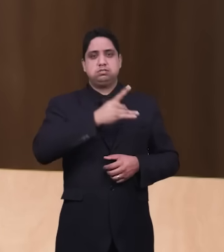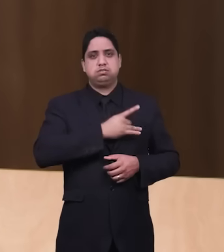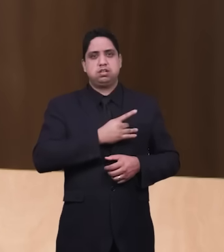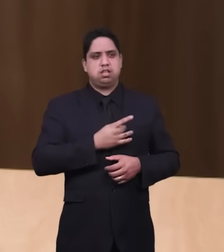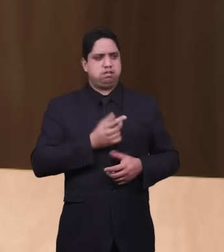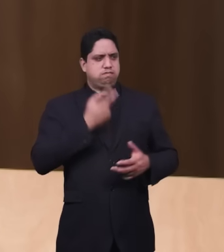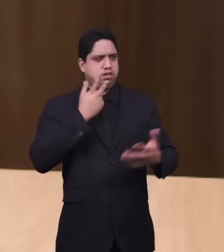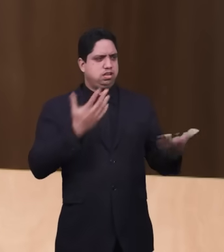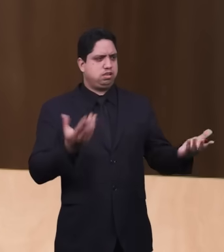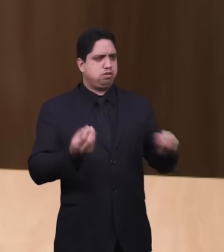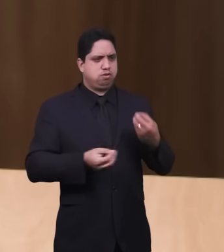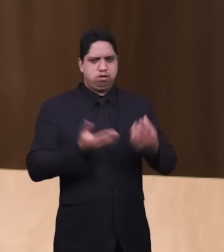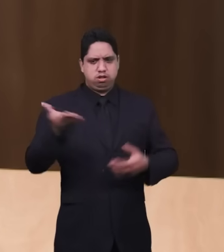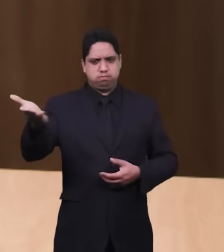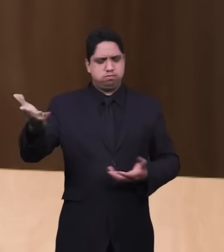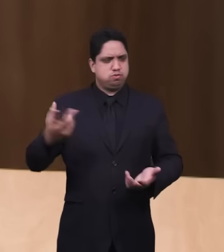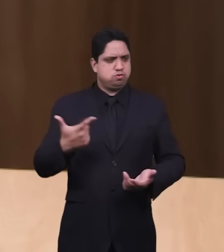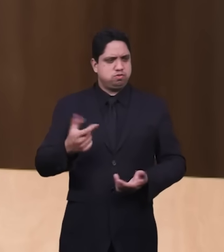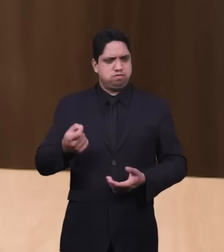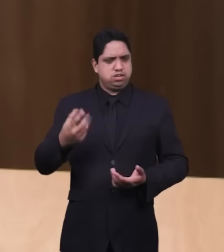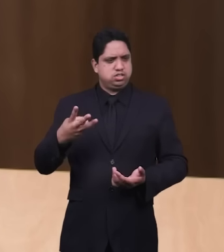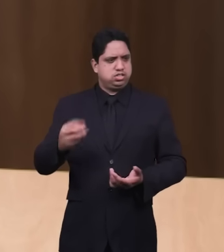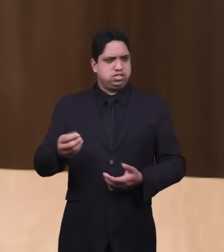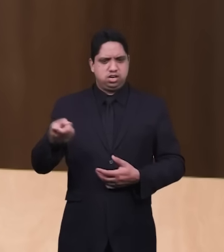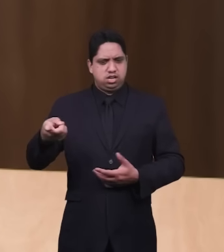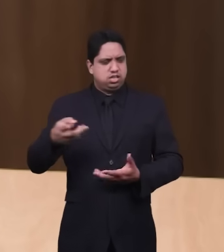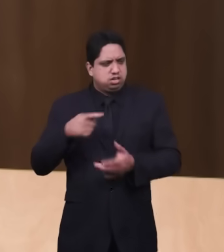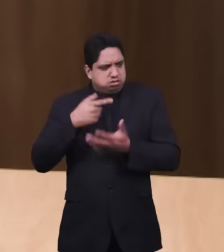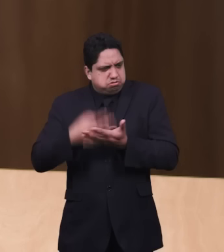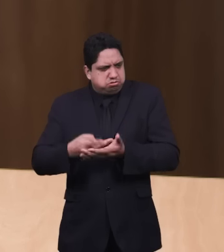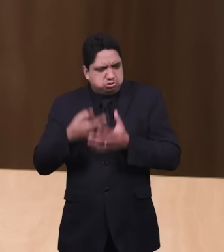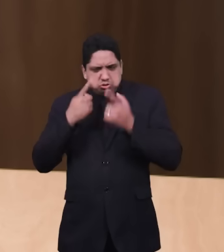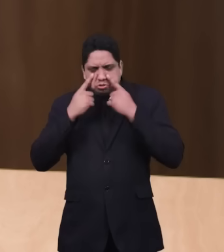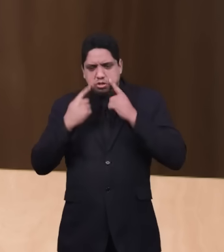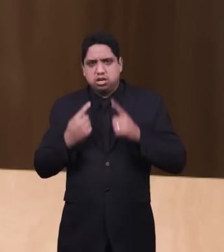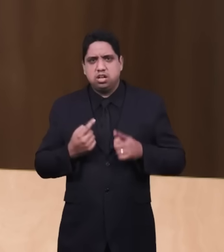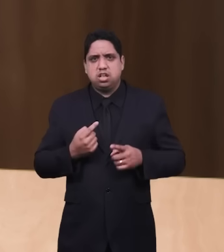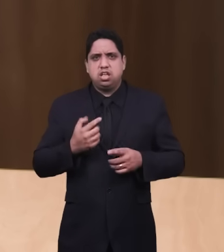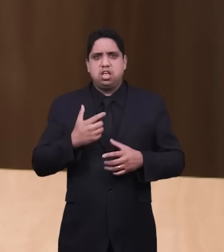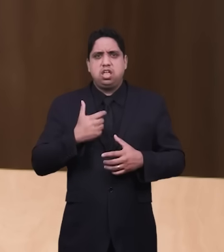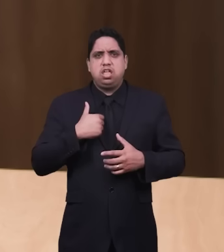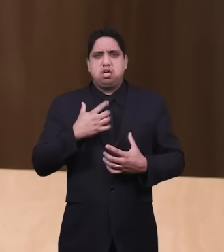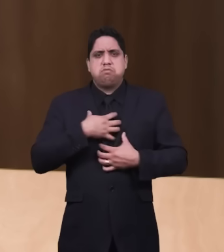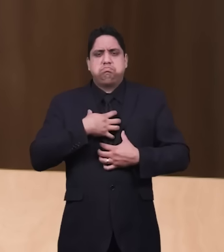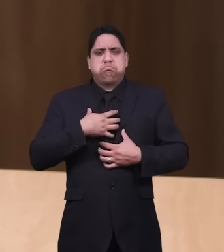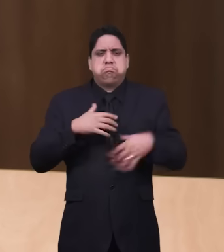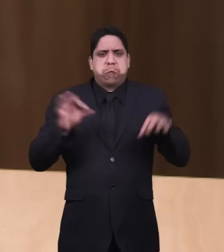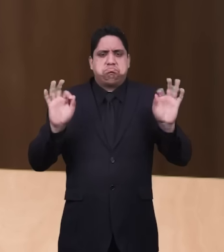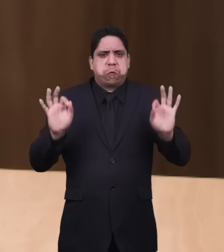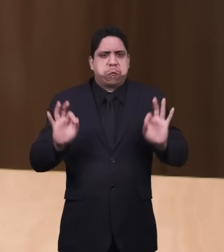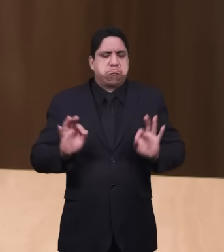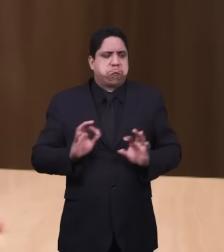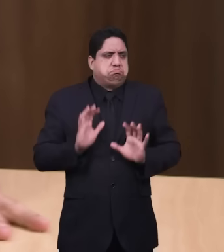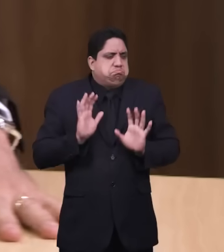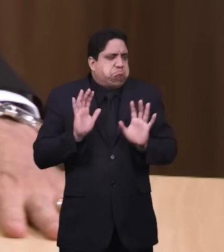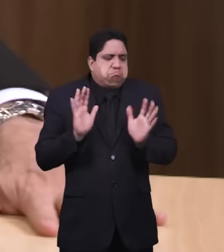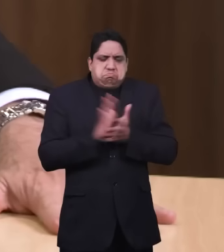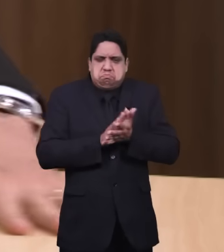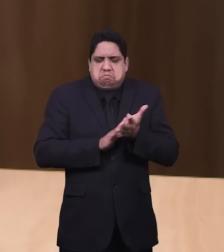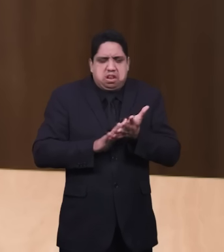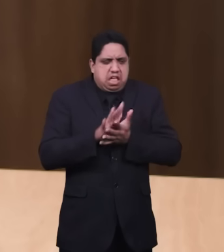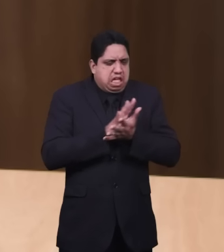Tem uns 20 aí. Fazendo festa aí, né? Tem uns 20 aí quase morrendo e tal. E eu não sentia, igual você, seco. Não